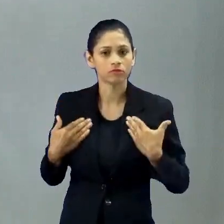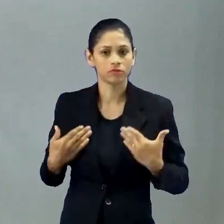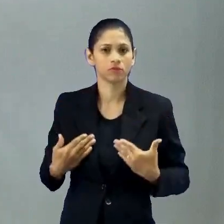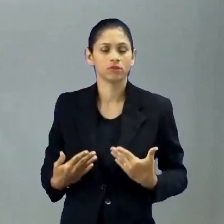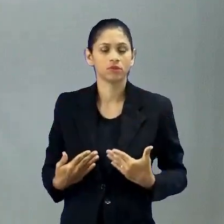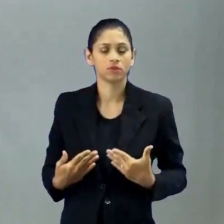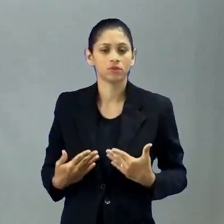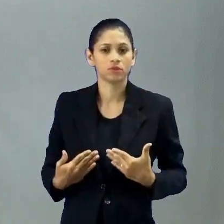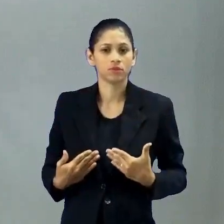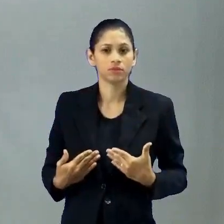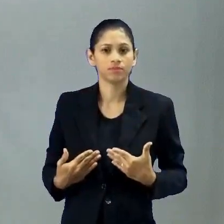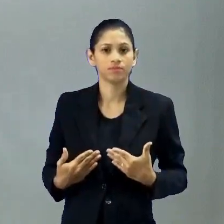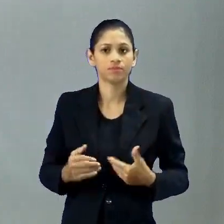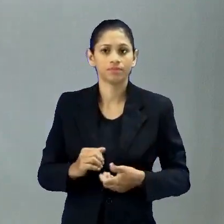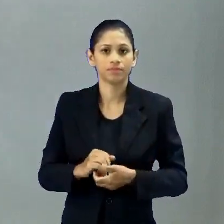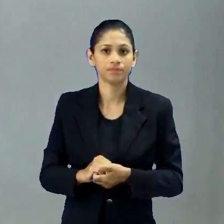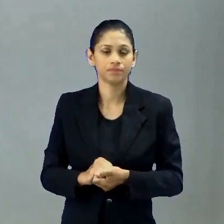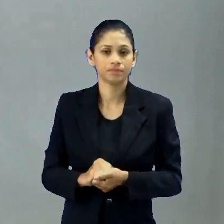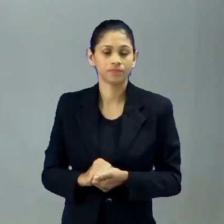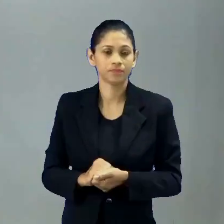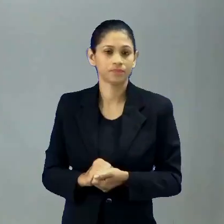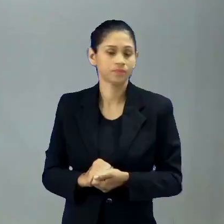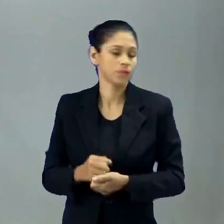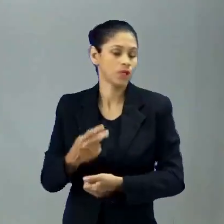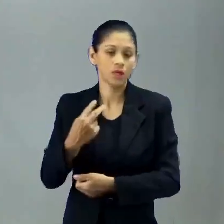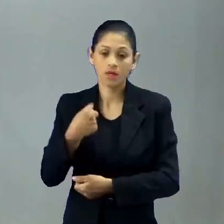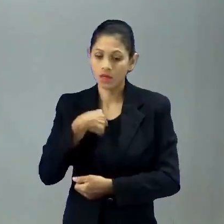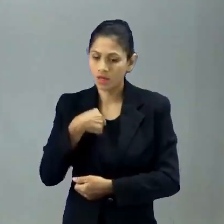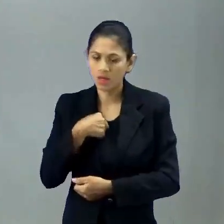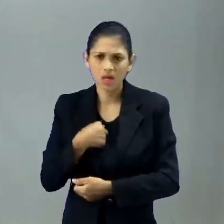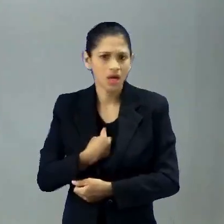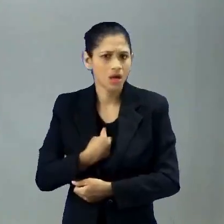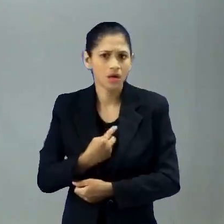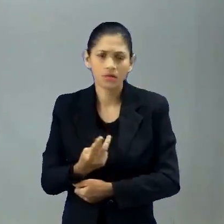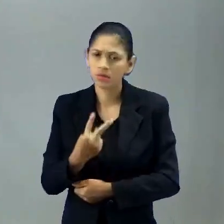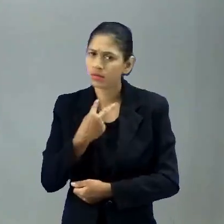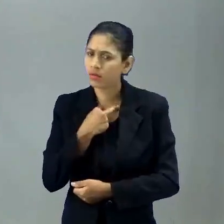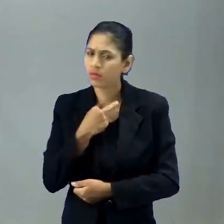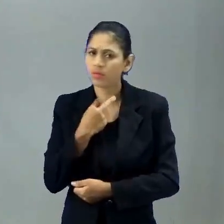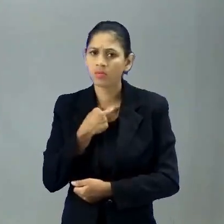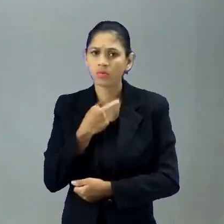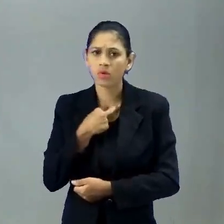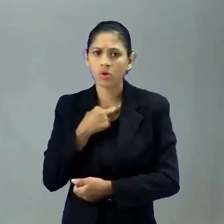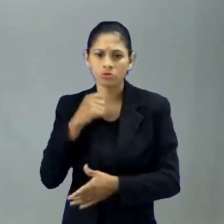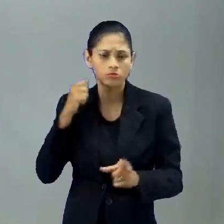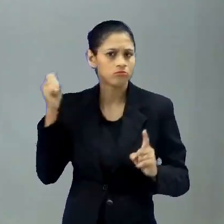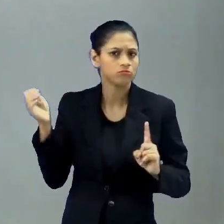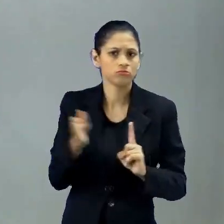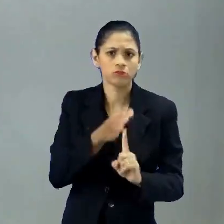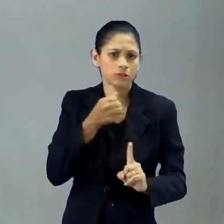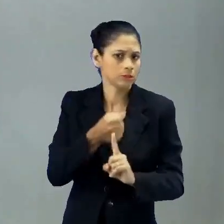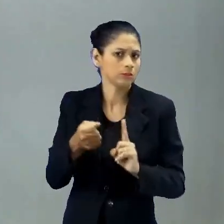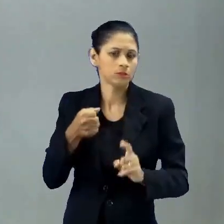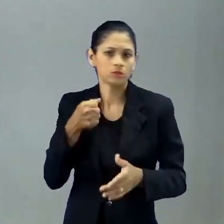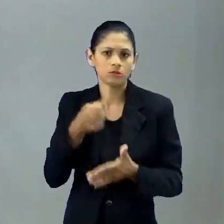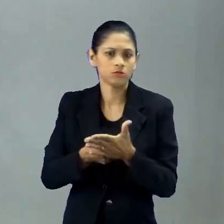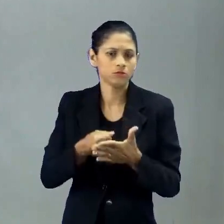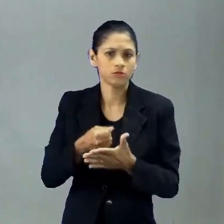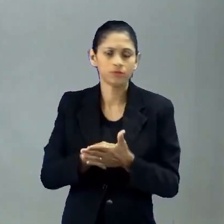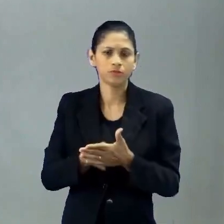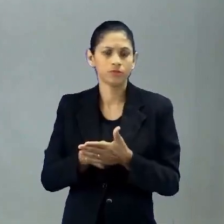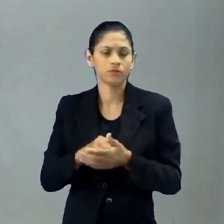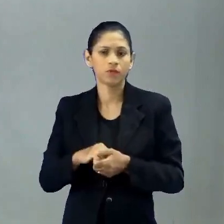a integridade física, eu não posso ser agredido, eu não posso ser violentado. A criança que é